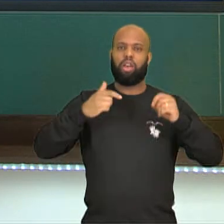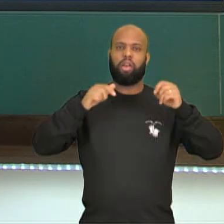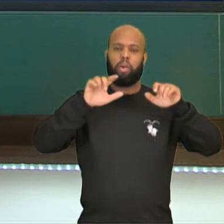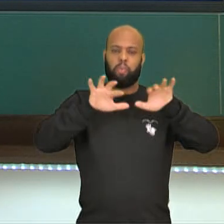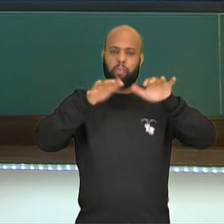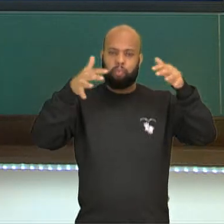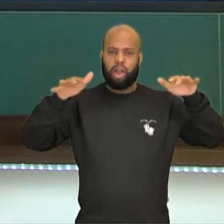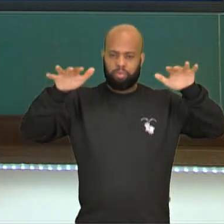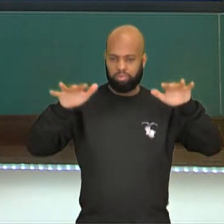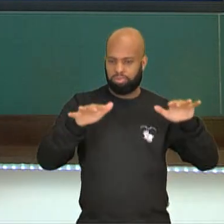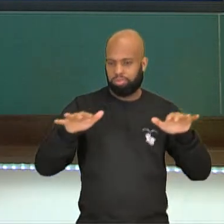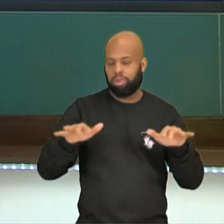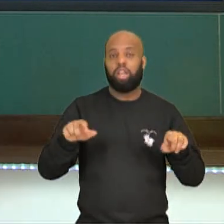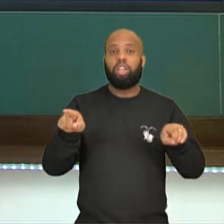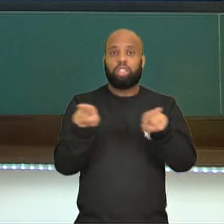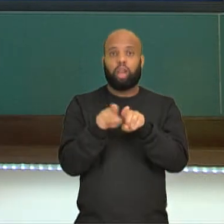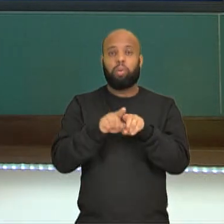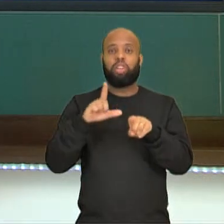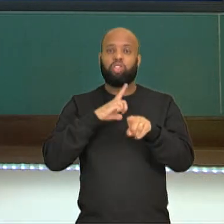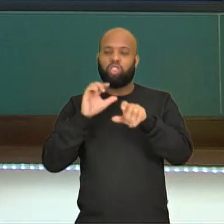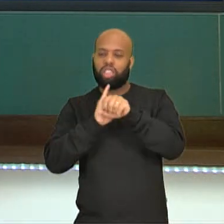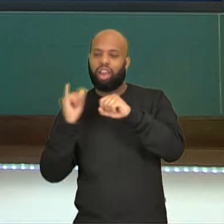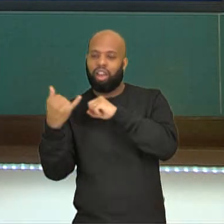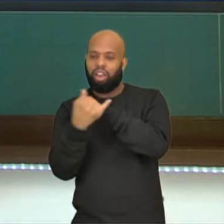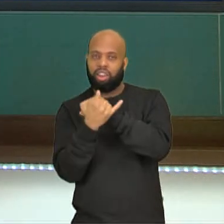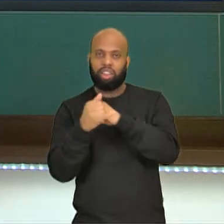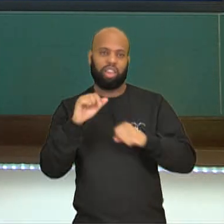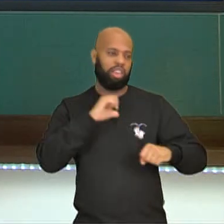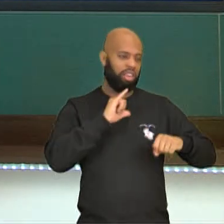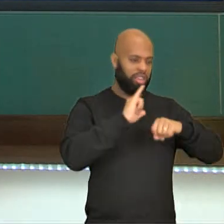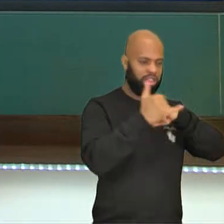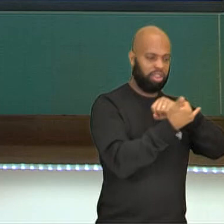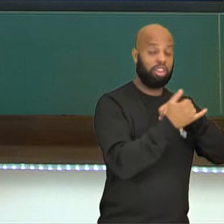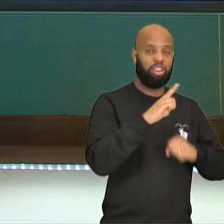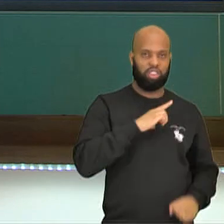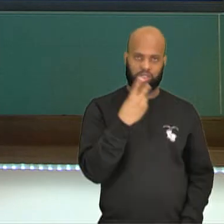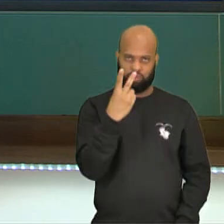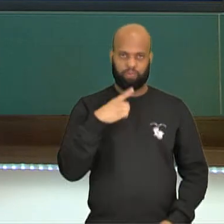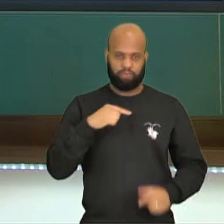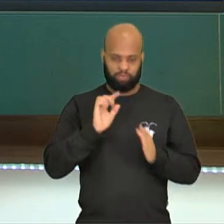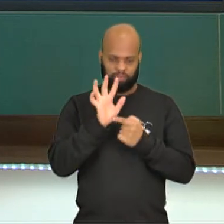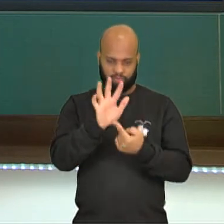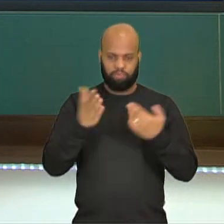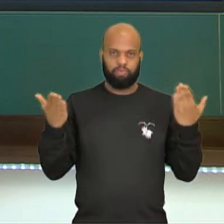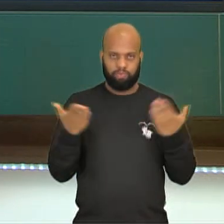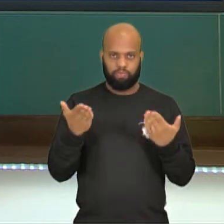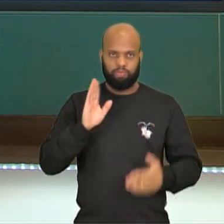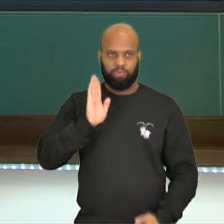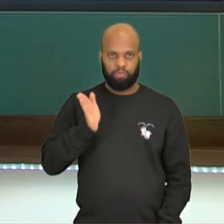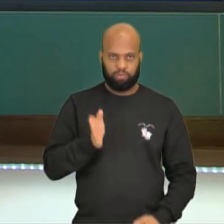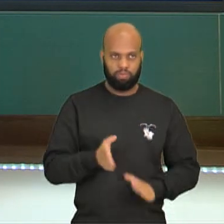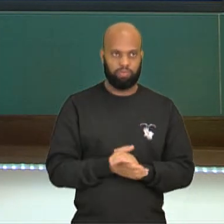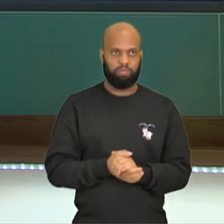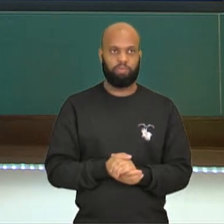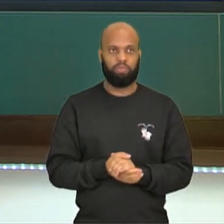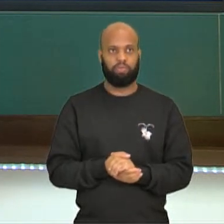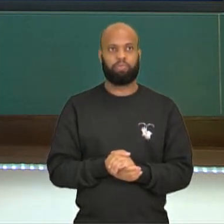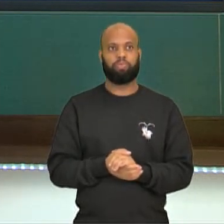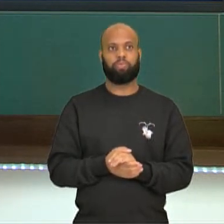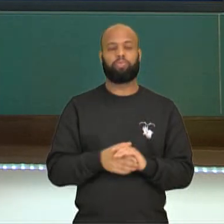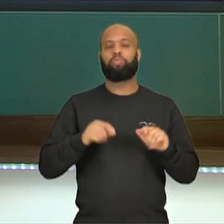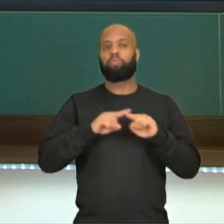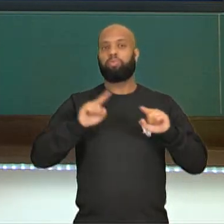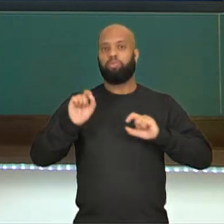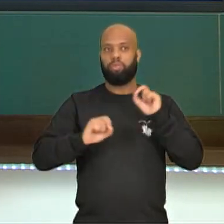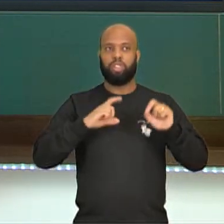inclusive, de outras milhares de ilhas, não somente aquelas duas que o professor Roberto mostrou no início desta aula. Acontece que daí, então,